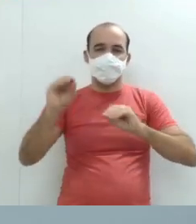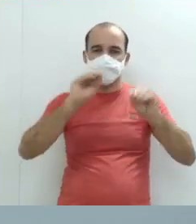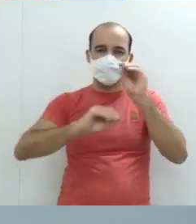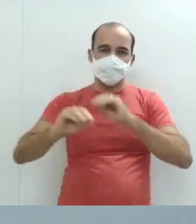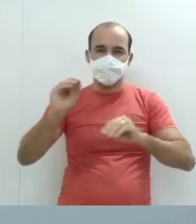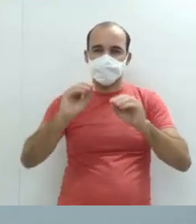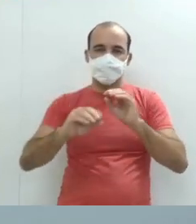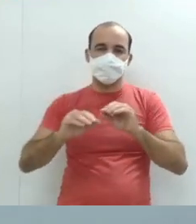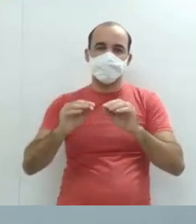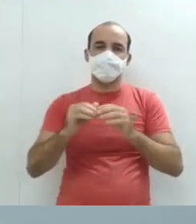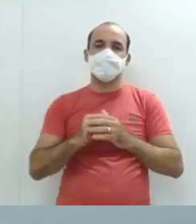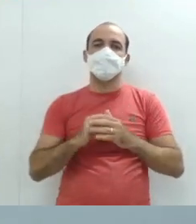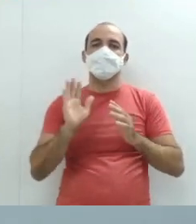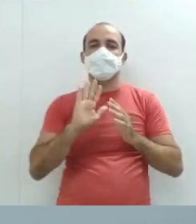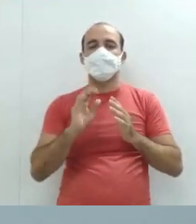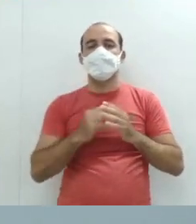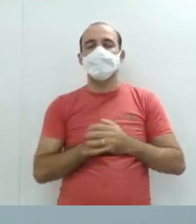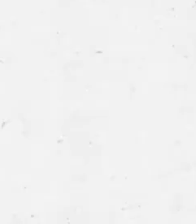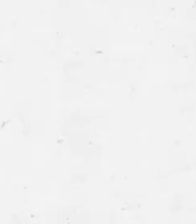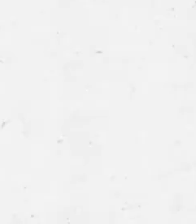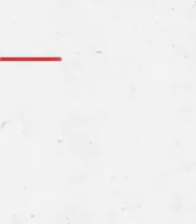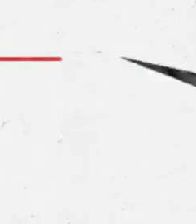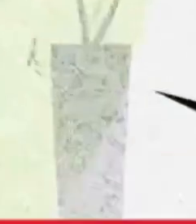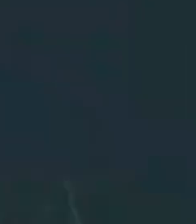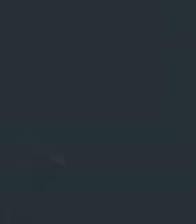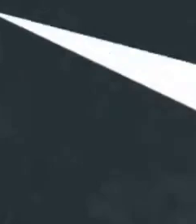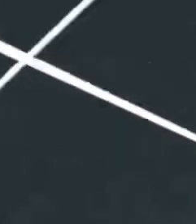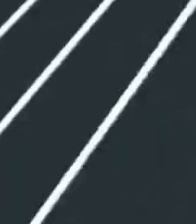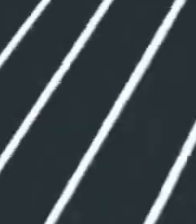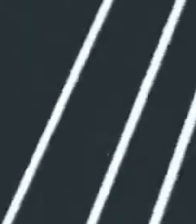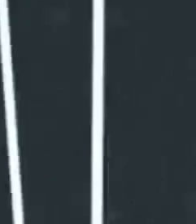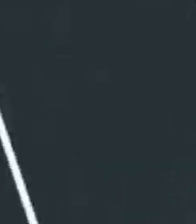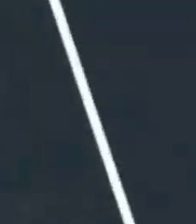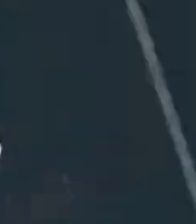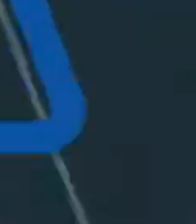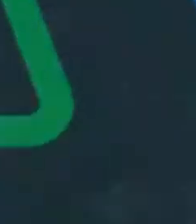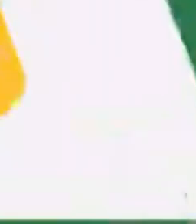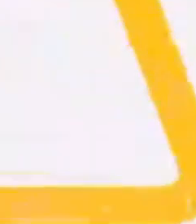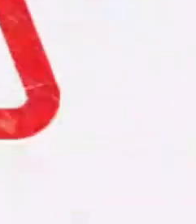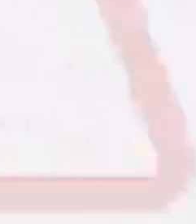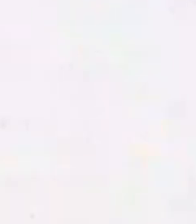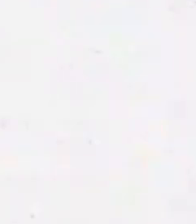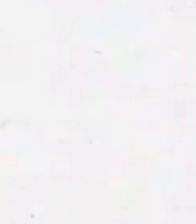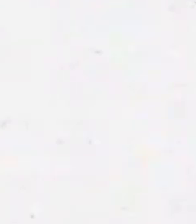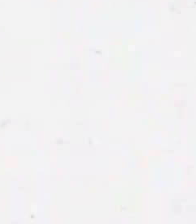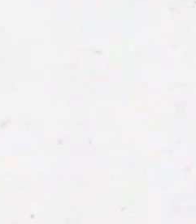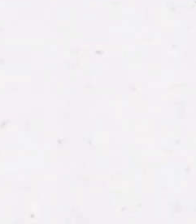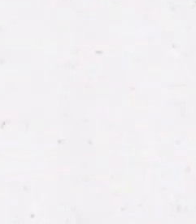vocês e até a próxima aula. Tchau!